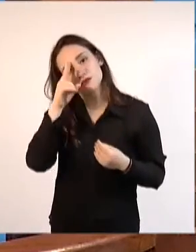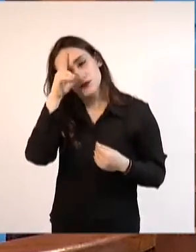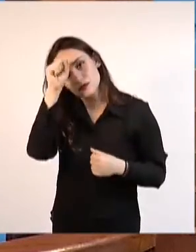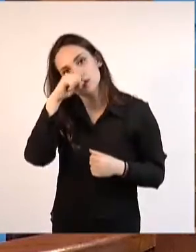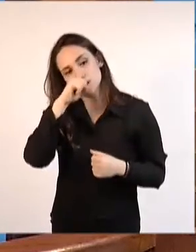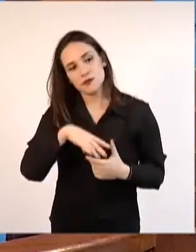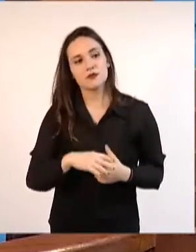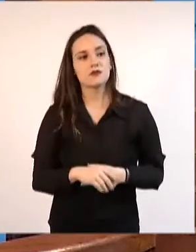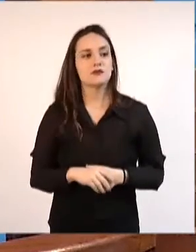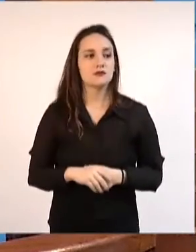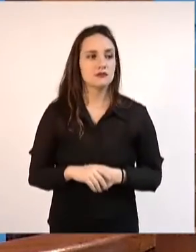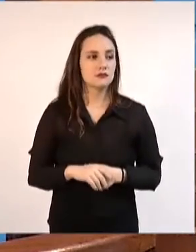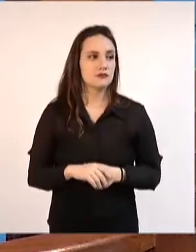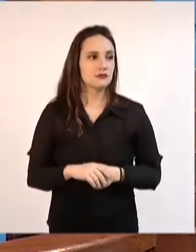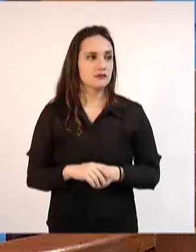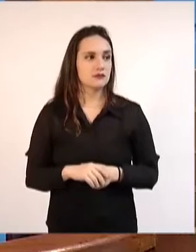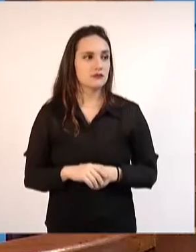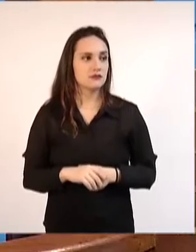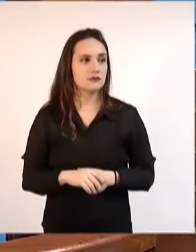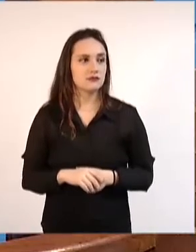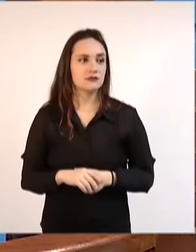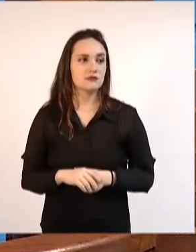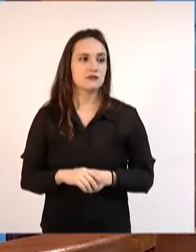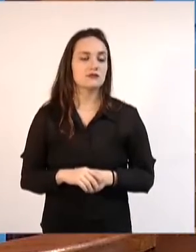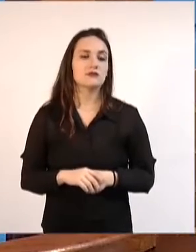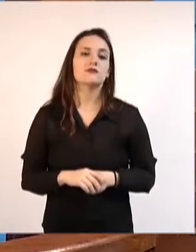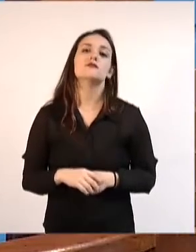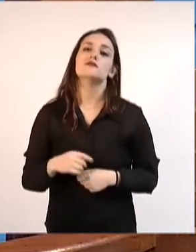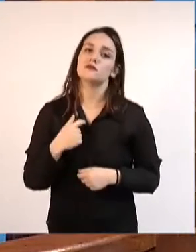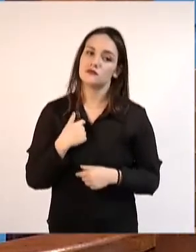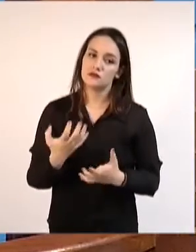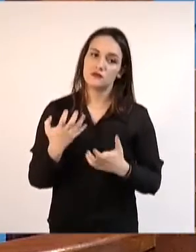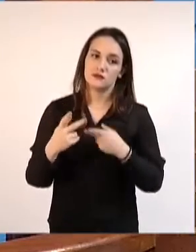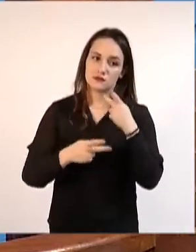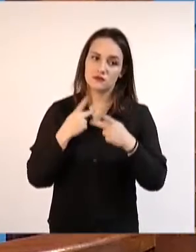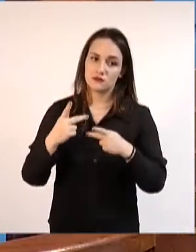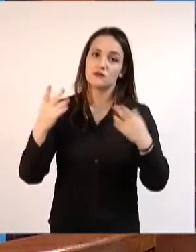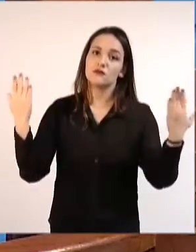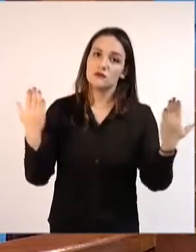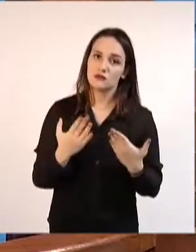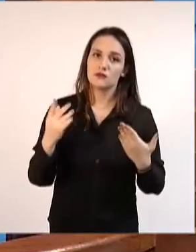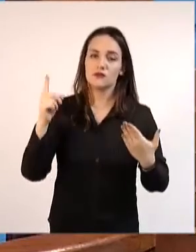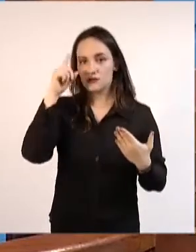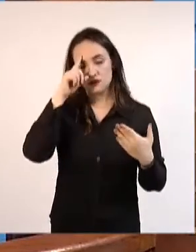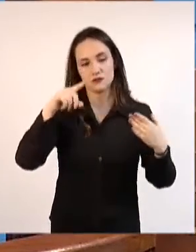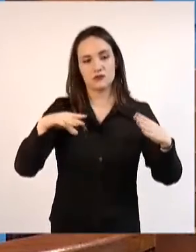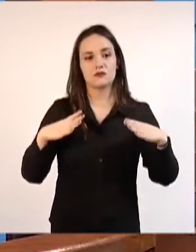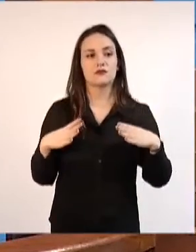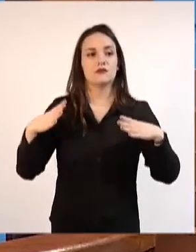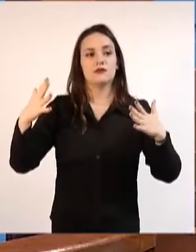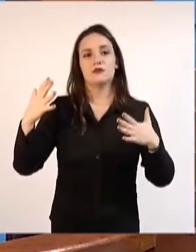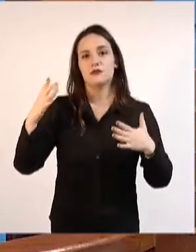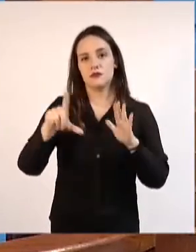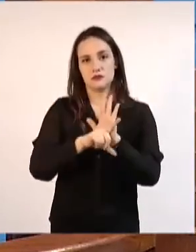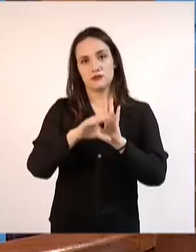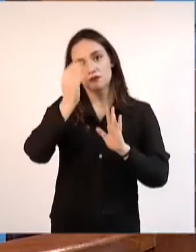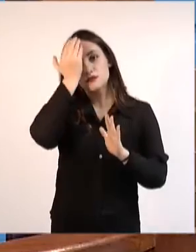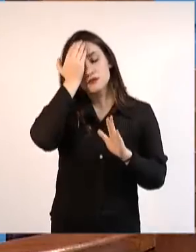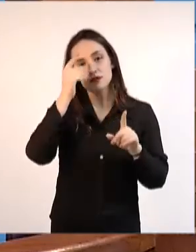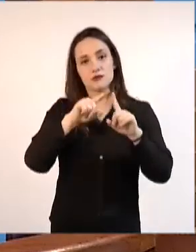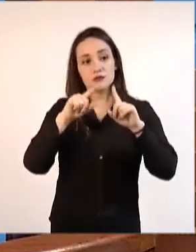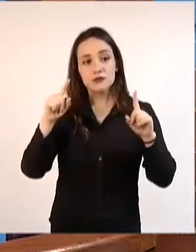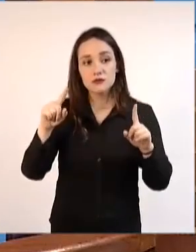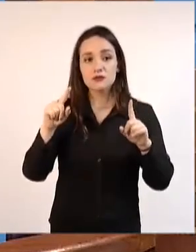de registrar aqui a comemoração da Lei da Maria da Penha, que é hoje, mas a necessidade de